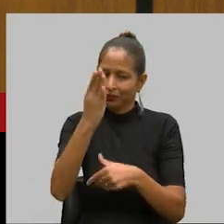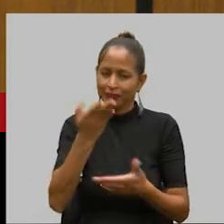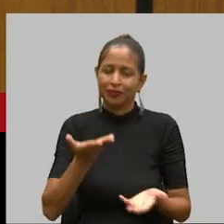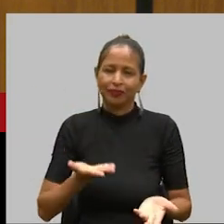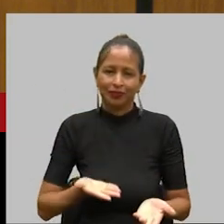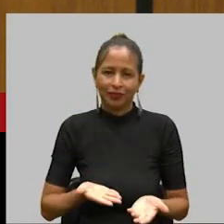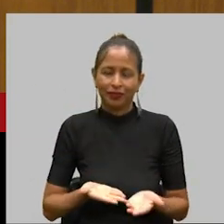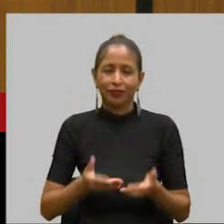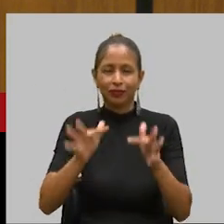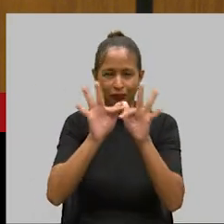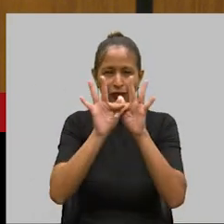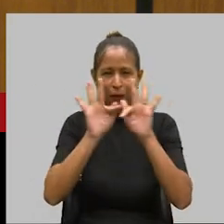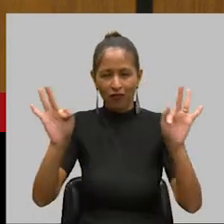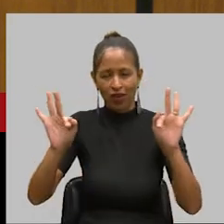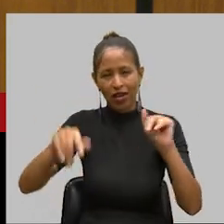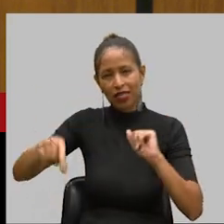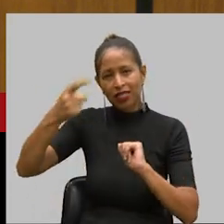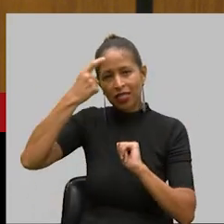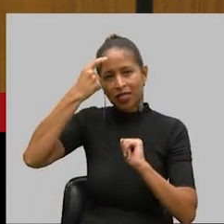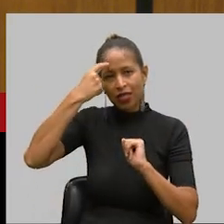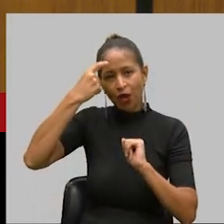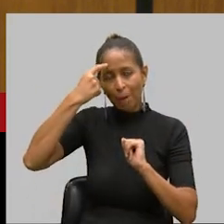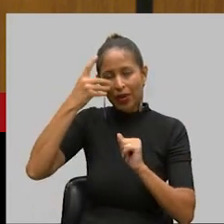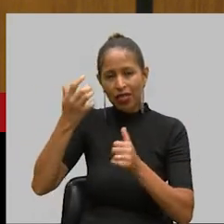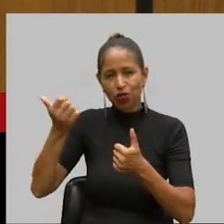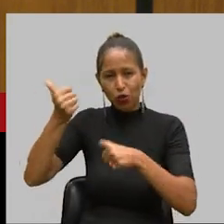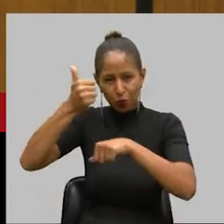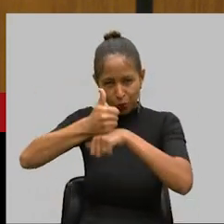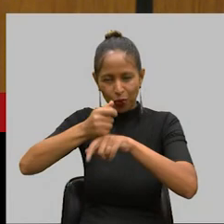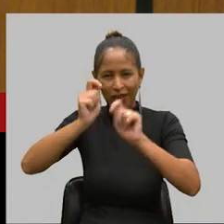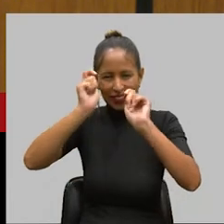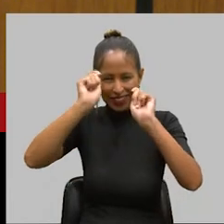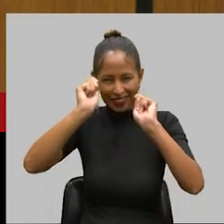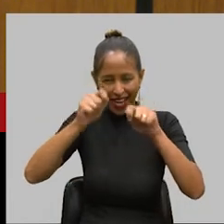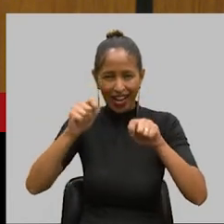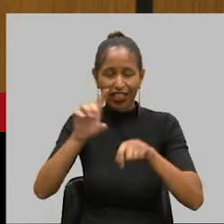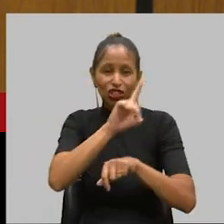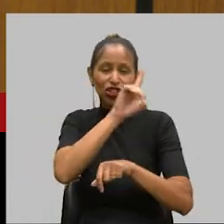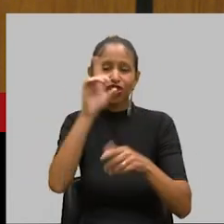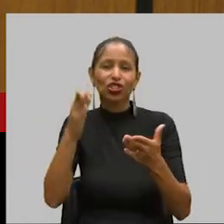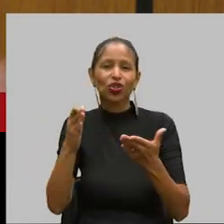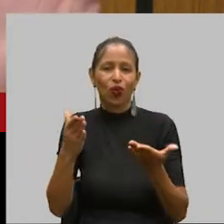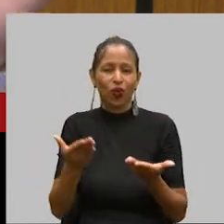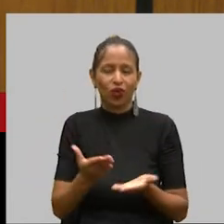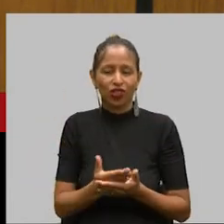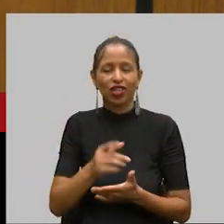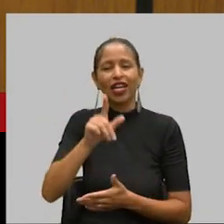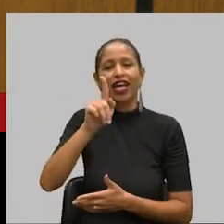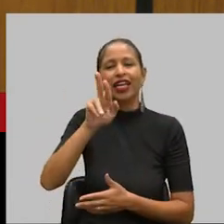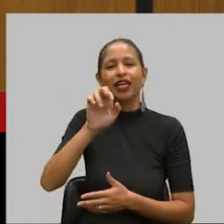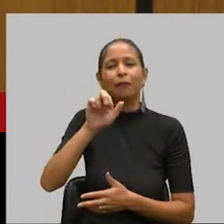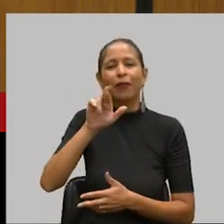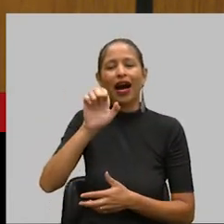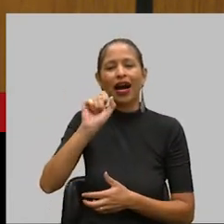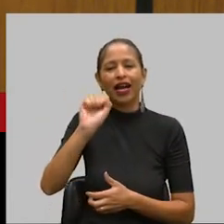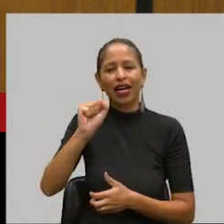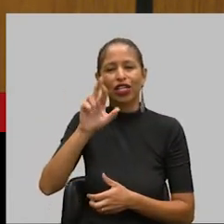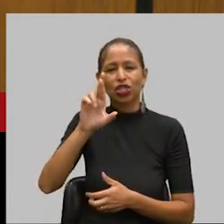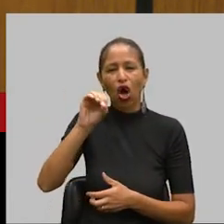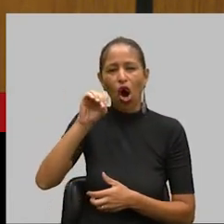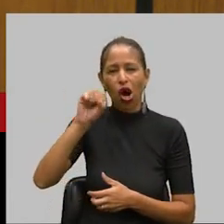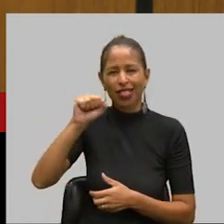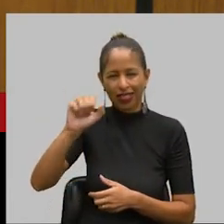tem uma frase que eu penso que ela se encaixa muito bem para esse dia de hoje que é uma frase de Guimarães Rosa e a gente que vem lá do